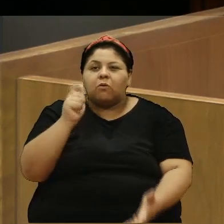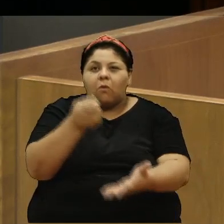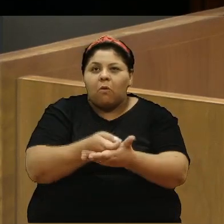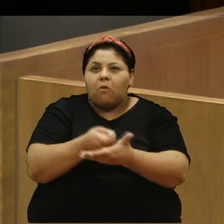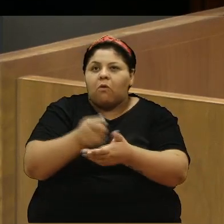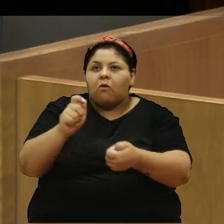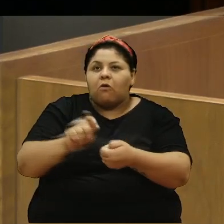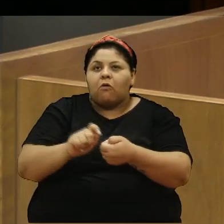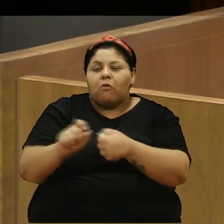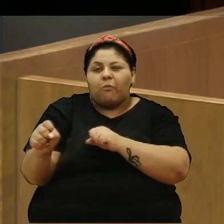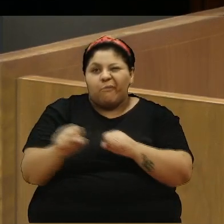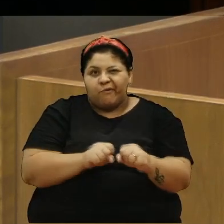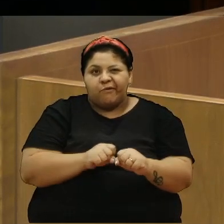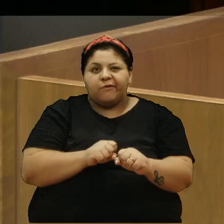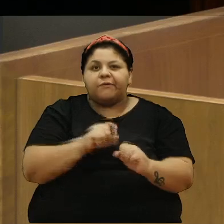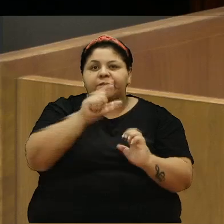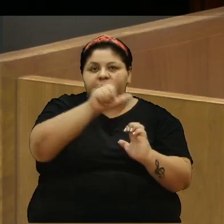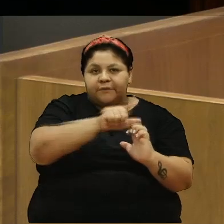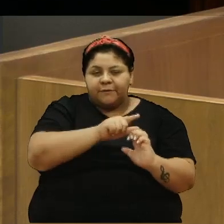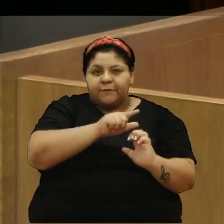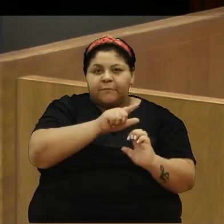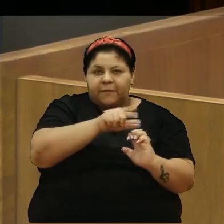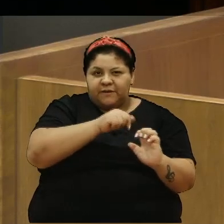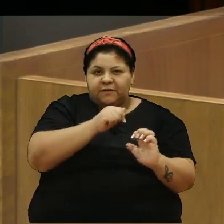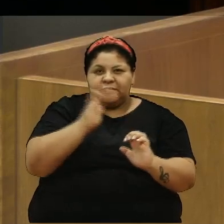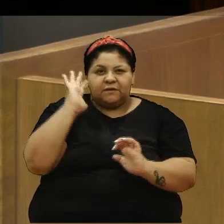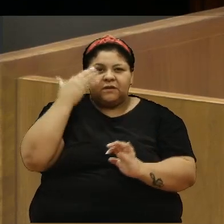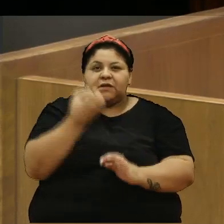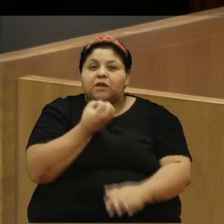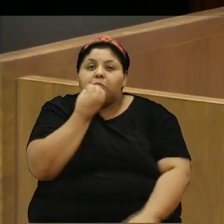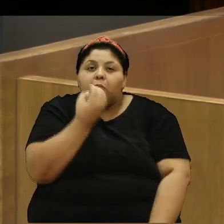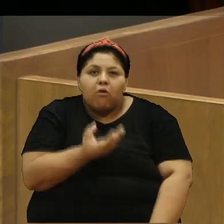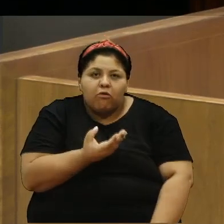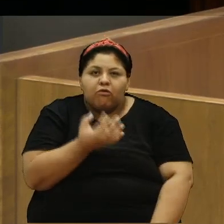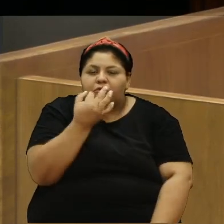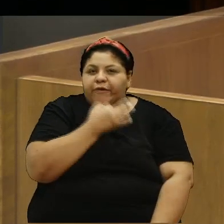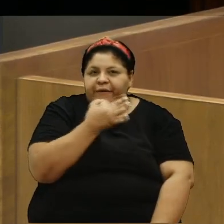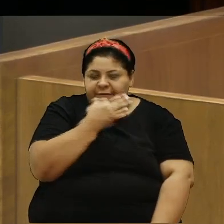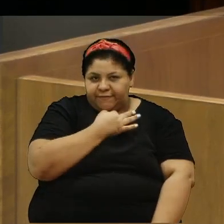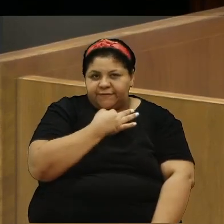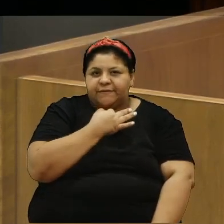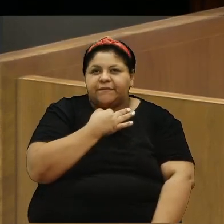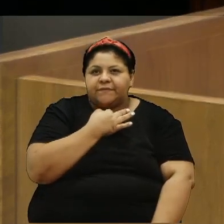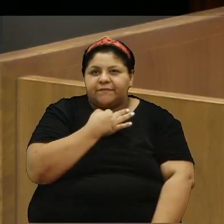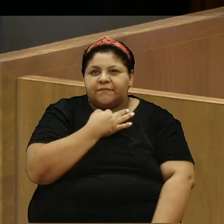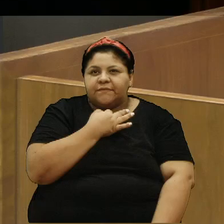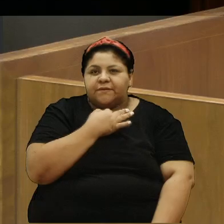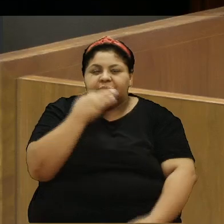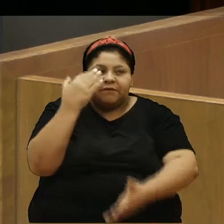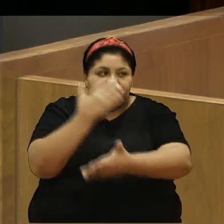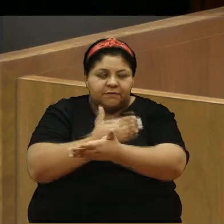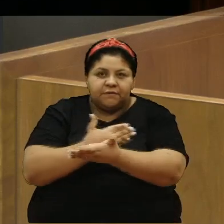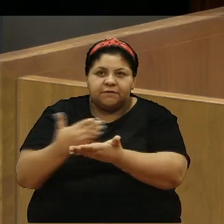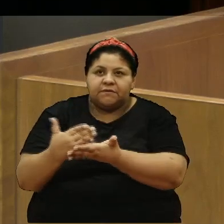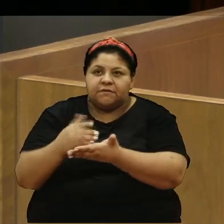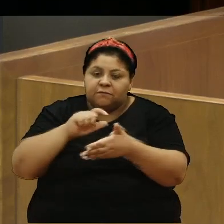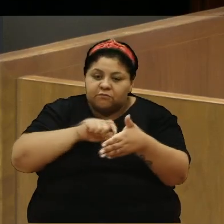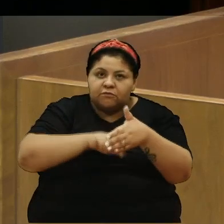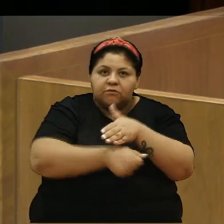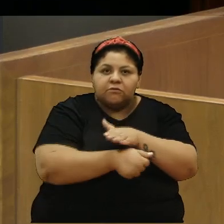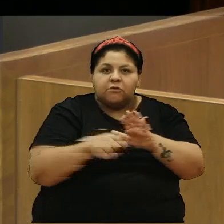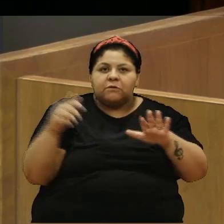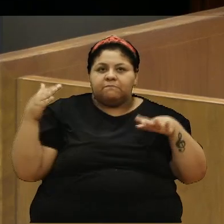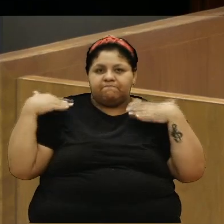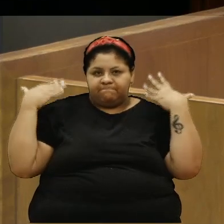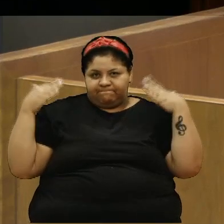fazer o possível para esses empreendimentos. E que bom que Caxias do Sul comece a investir mais em